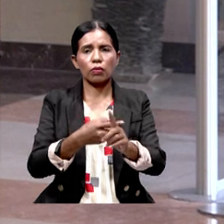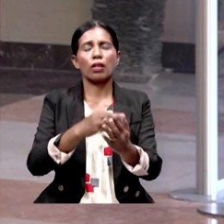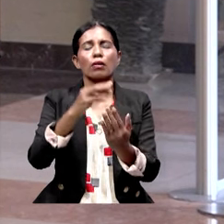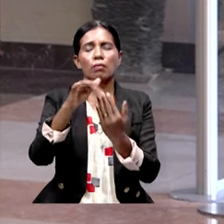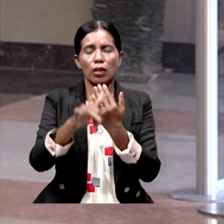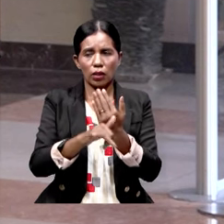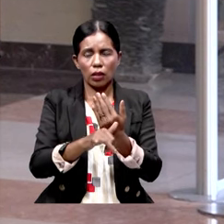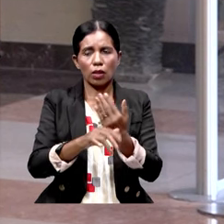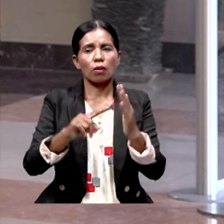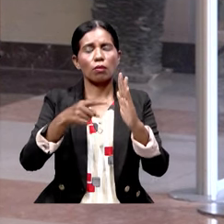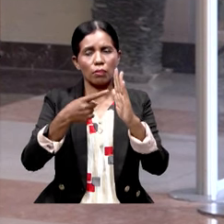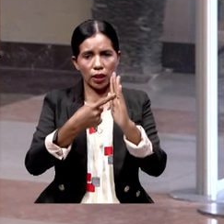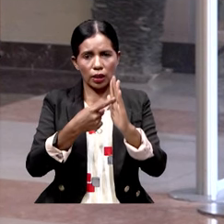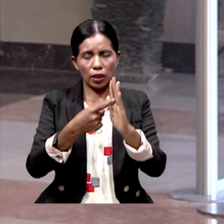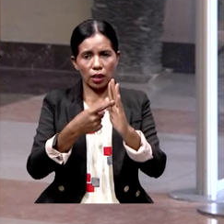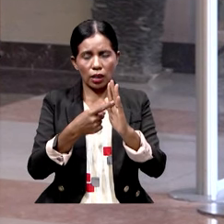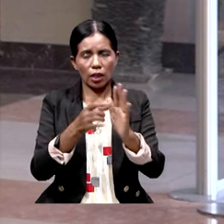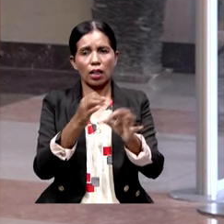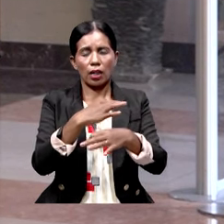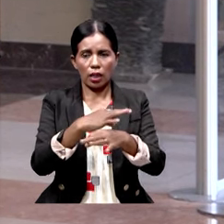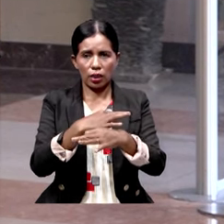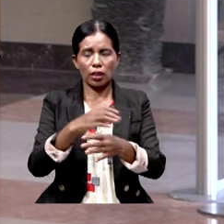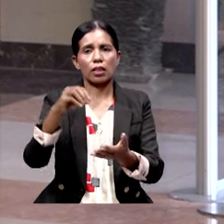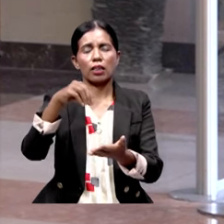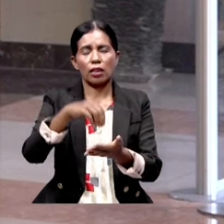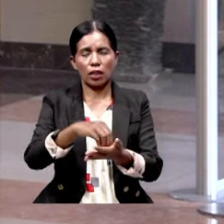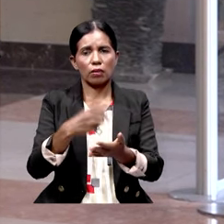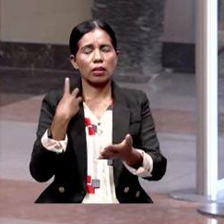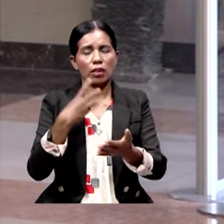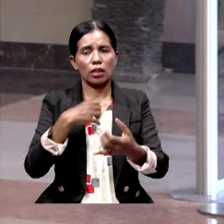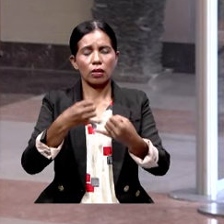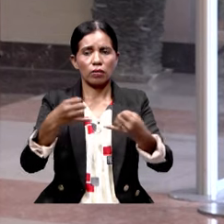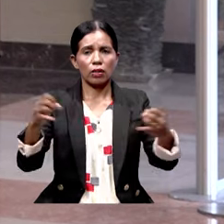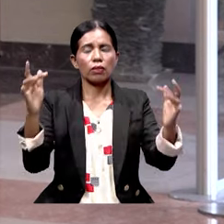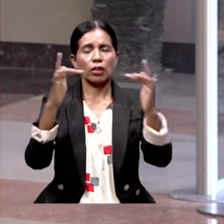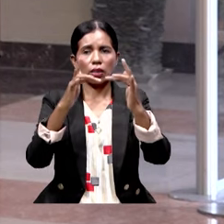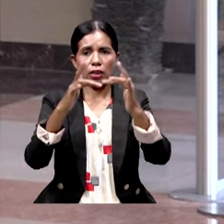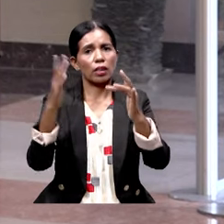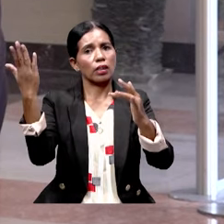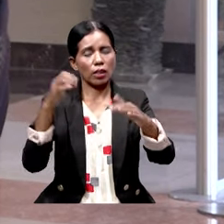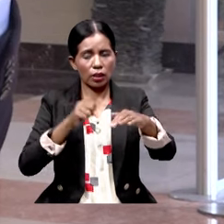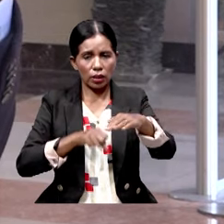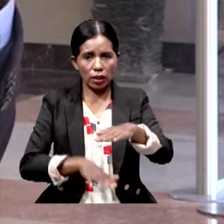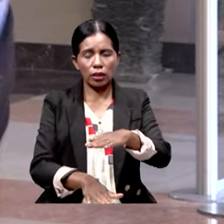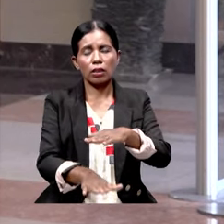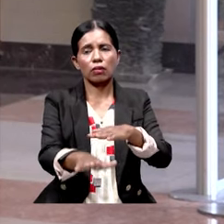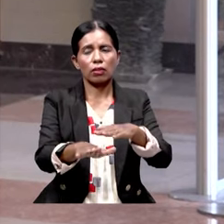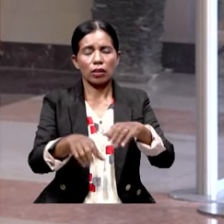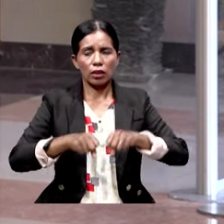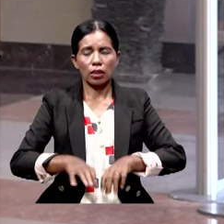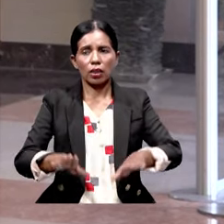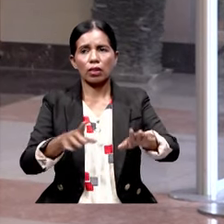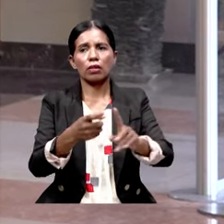hafu instalação para itinia cabo fibra ótica tá se ocosnia. Pode ser Hahu Sidilima